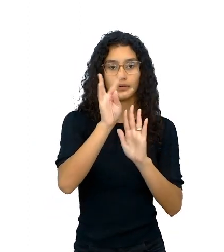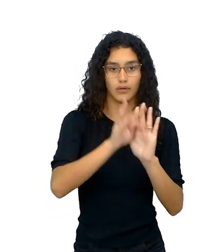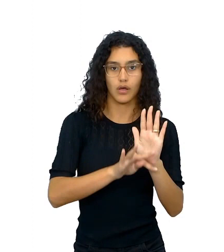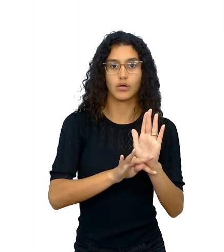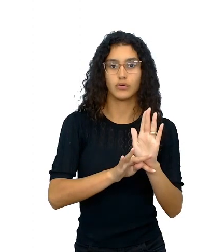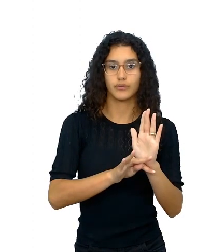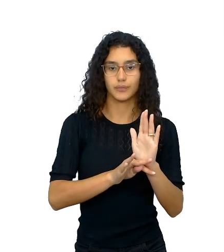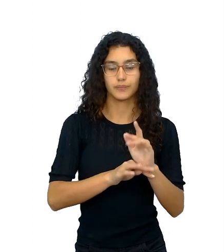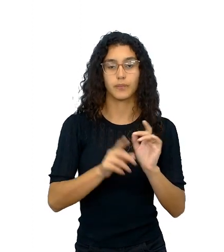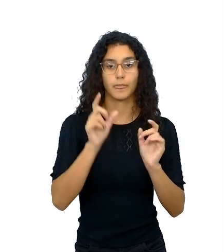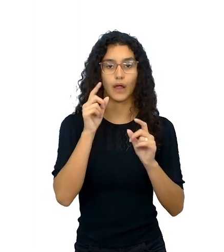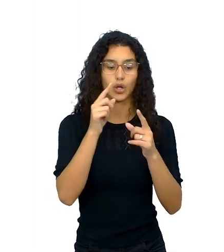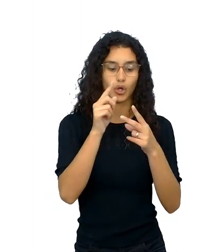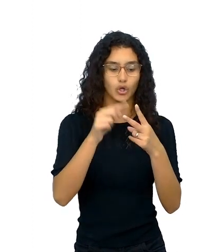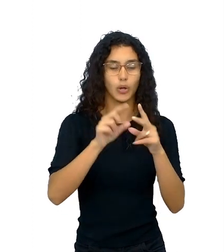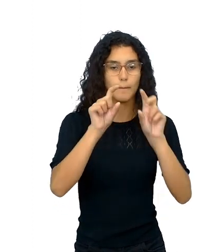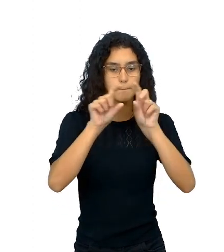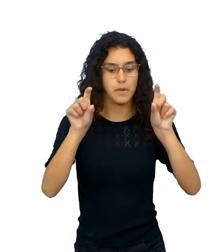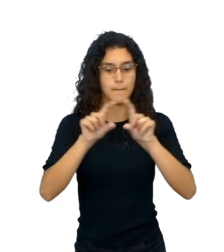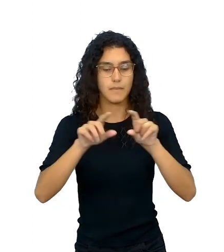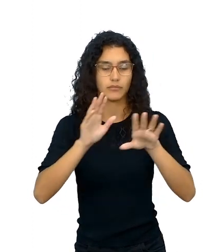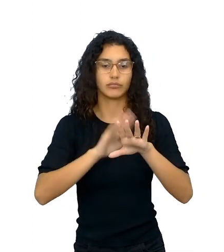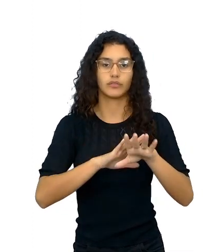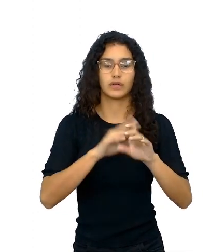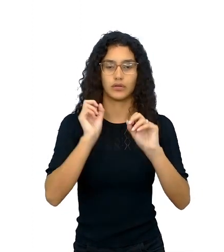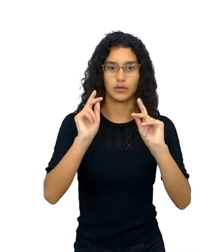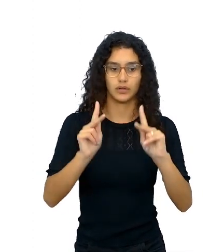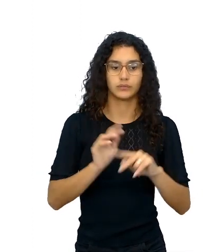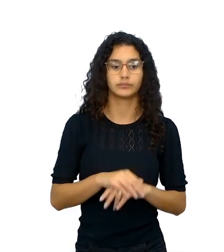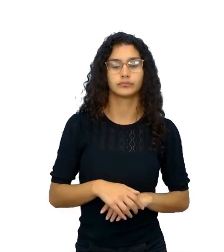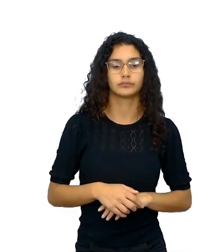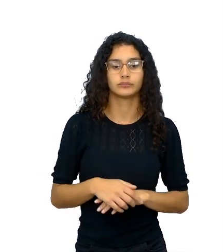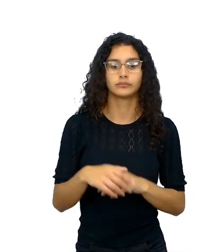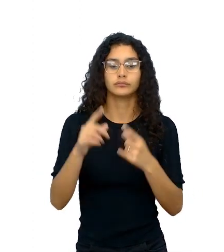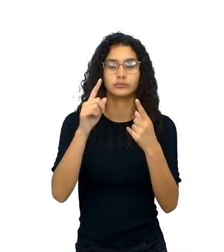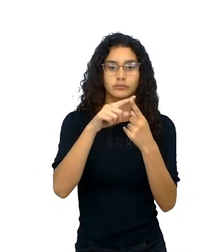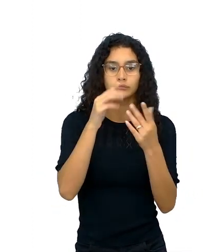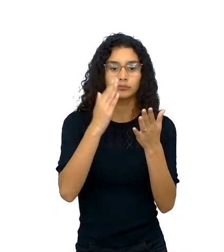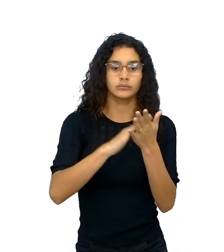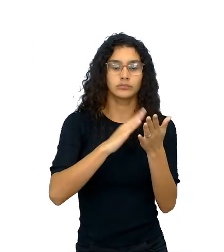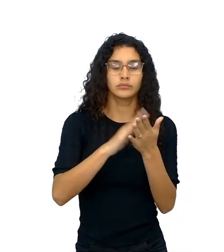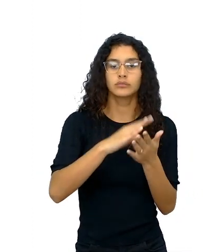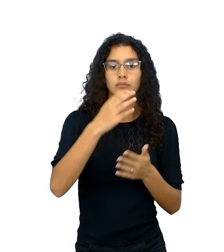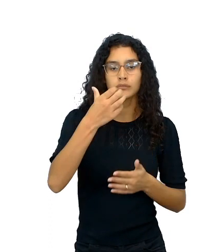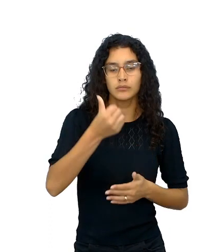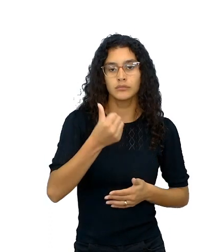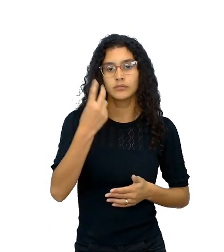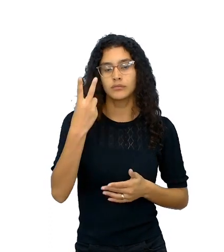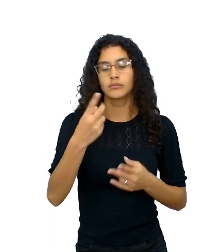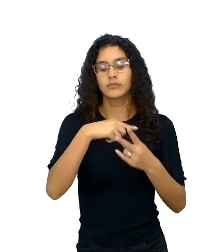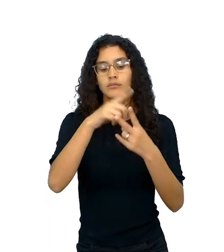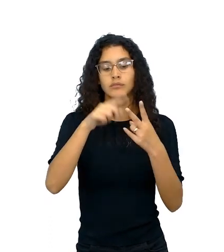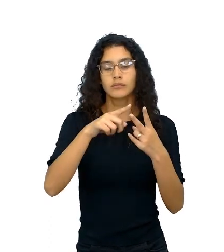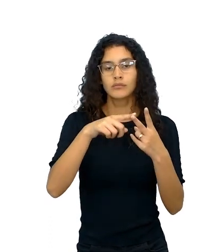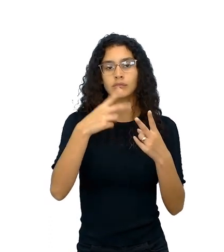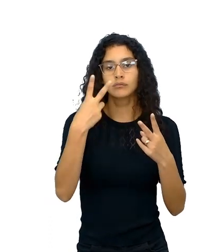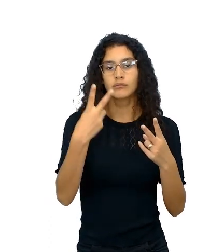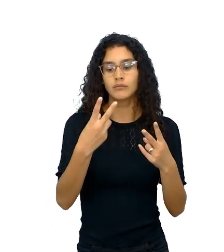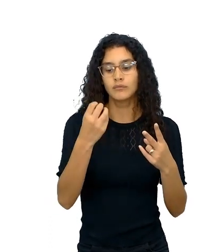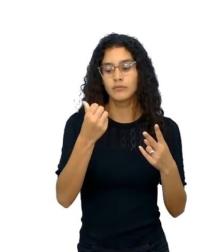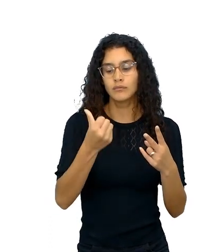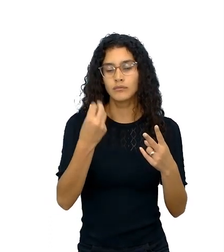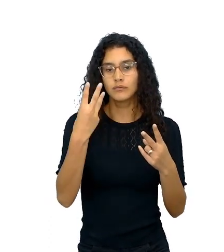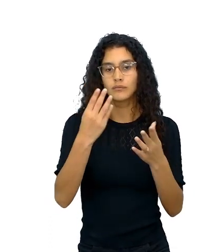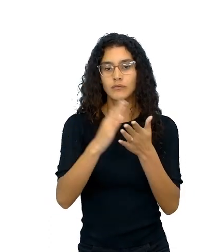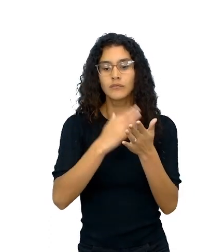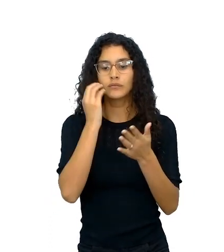dois trechos que o professor vai trabalhar, tá? Um vai estar na página 62, o outro na página 63, com algumas